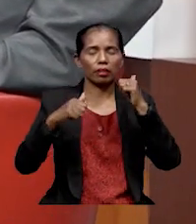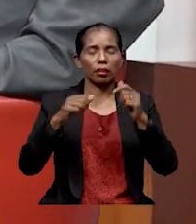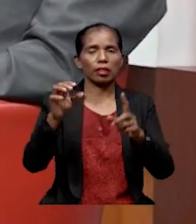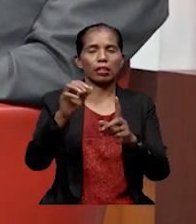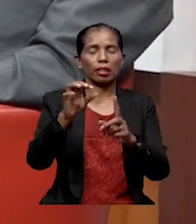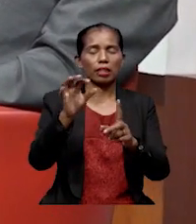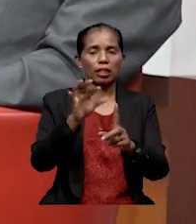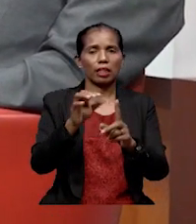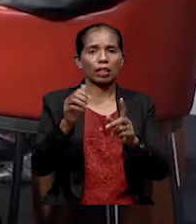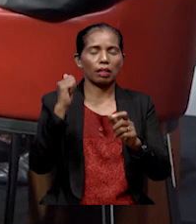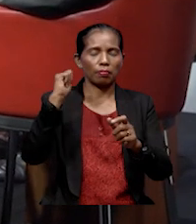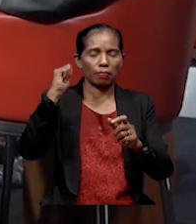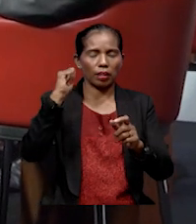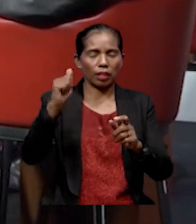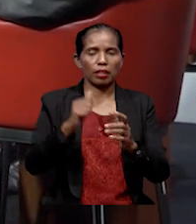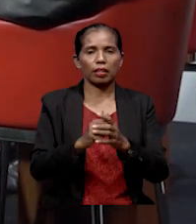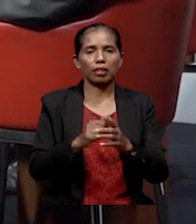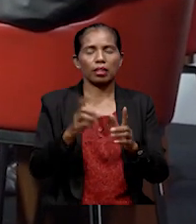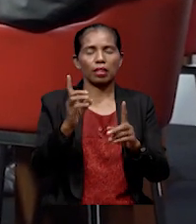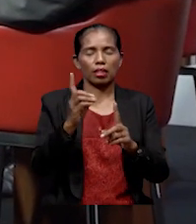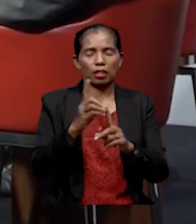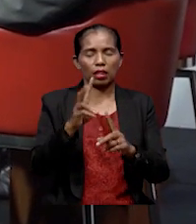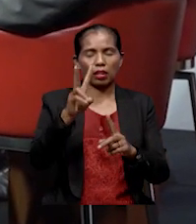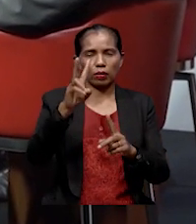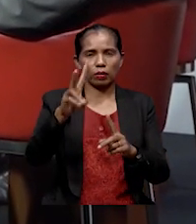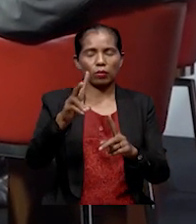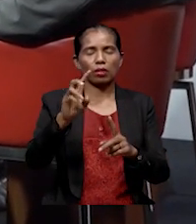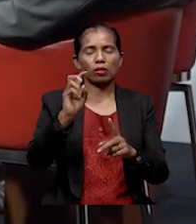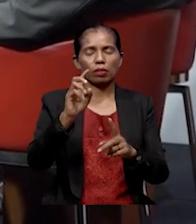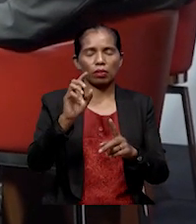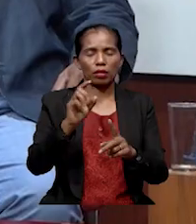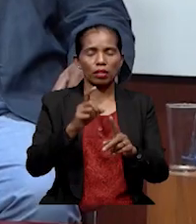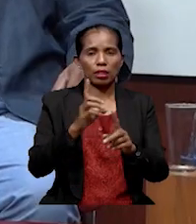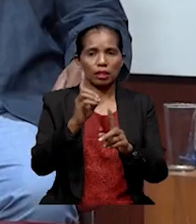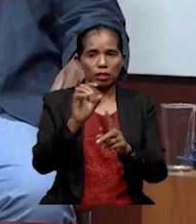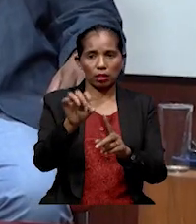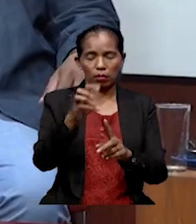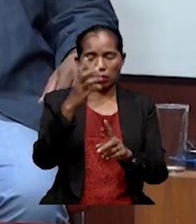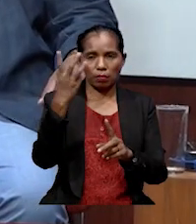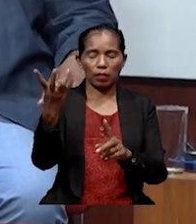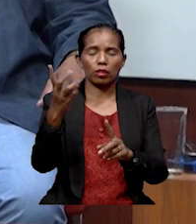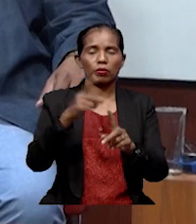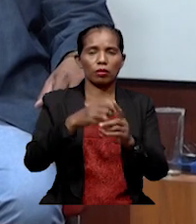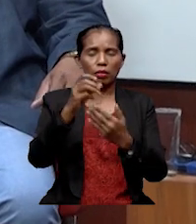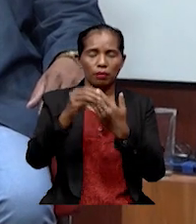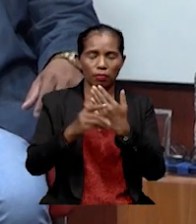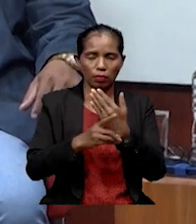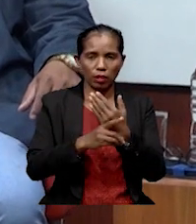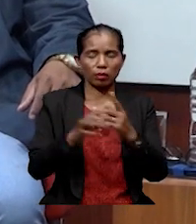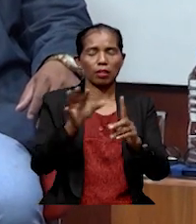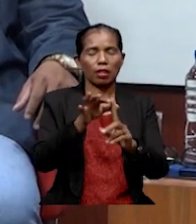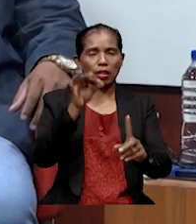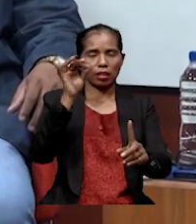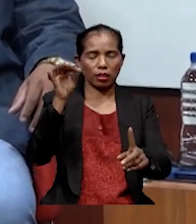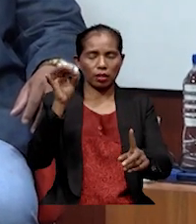presidente da República sira se hahu usiloron rua toloron sanulu resen ne fulan março no data da eleição presidencial presidente da